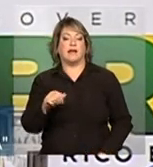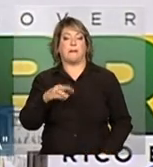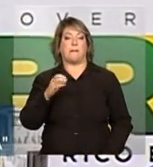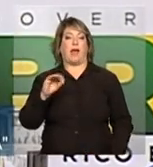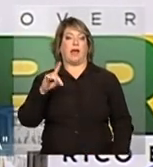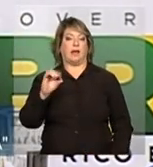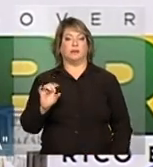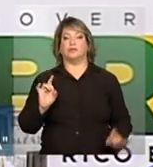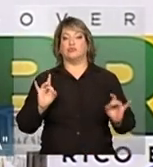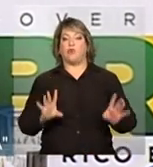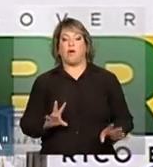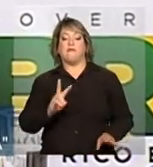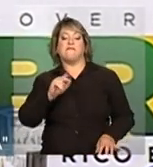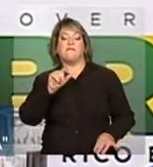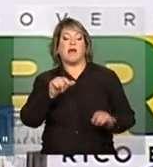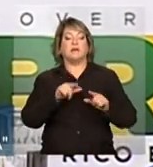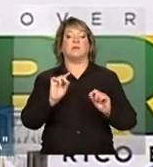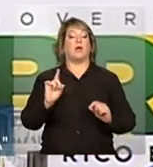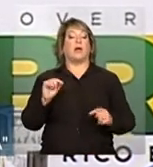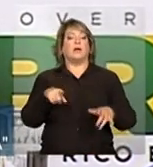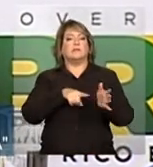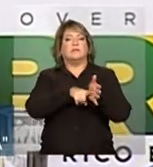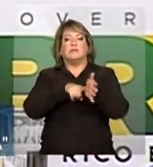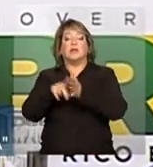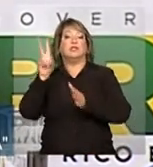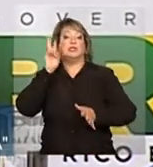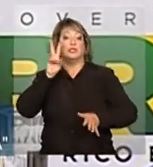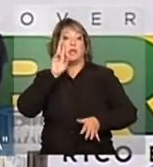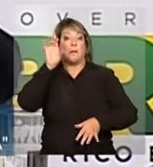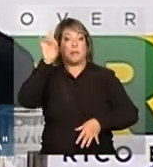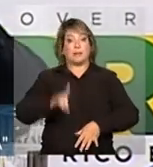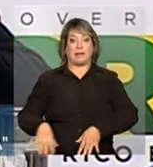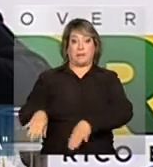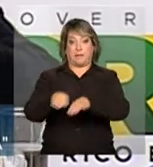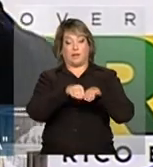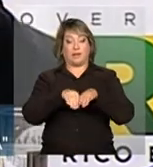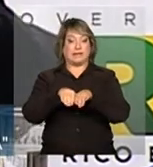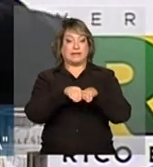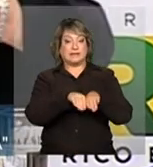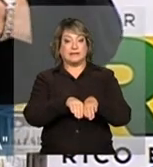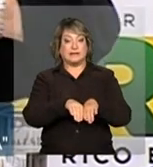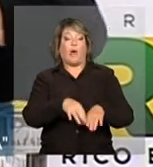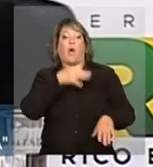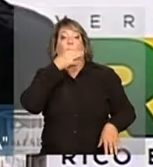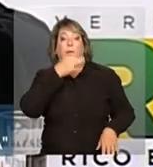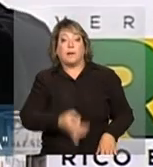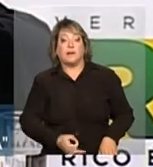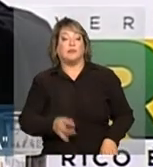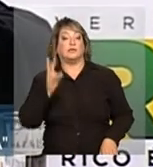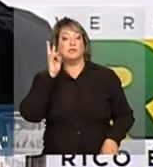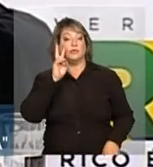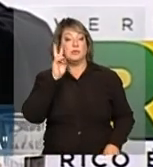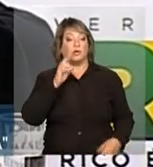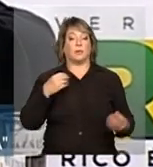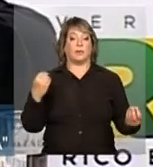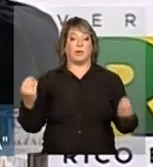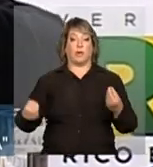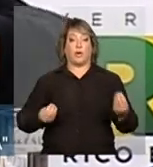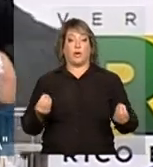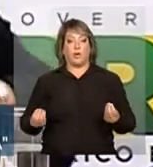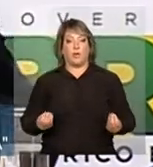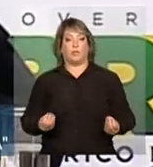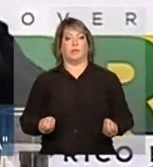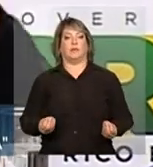de uma... É um balanço em relação à democracia. É uma posição que cruza